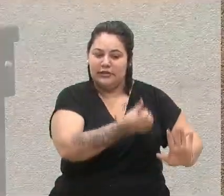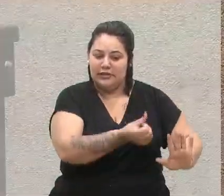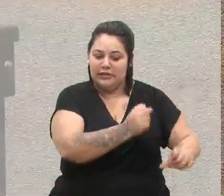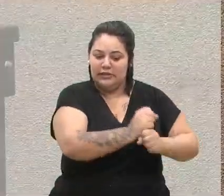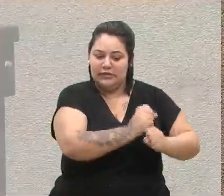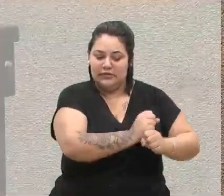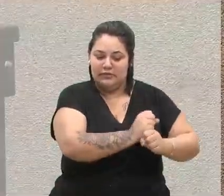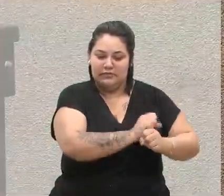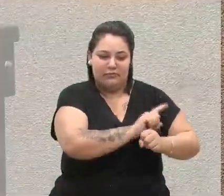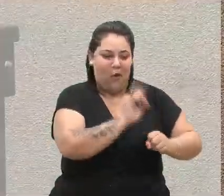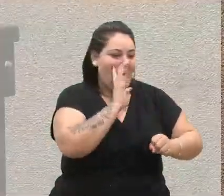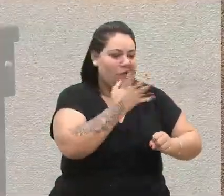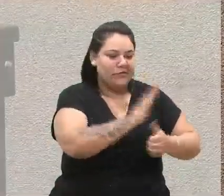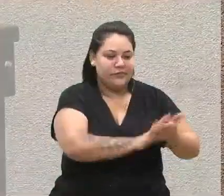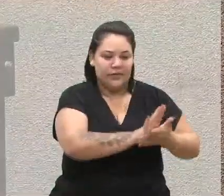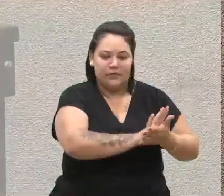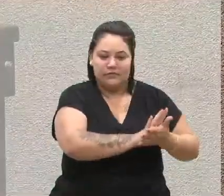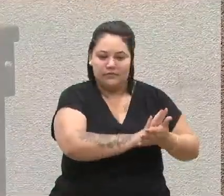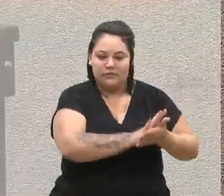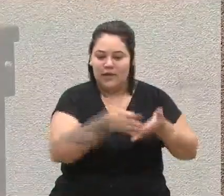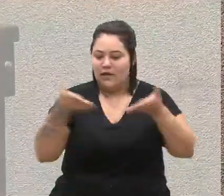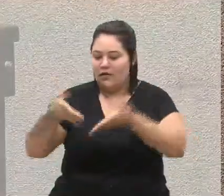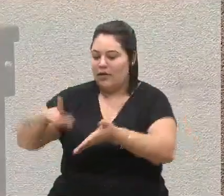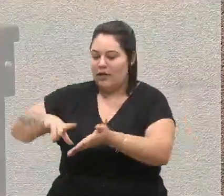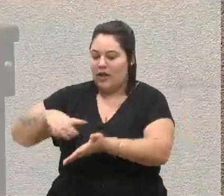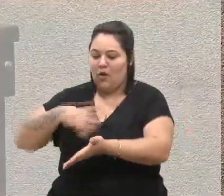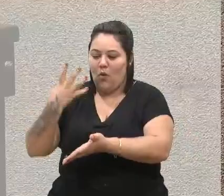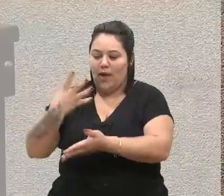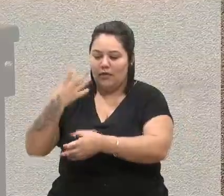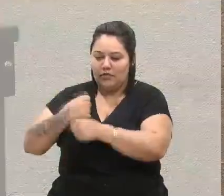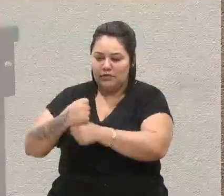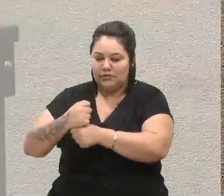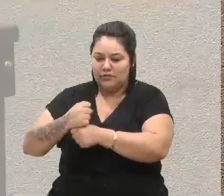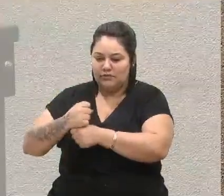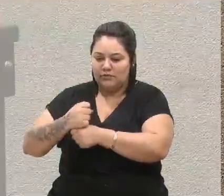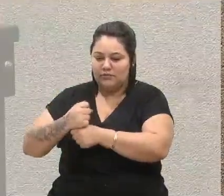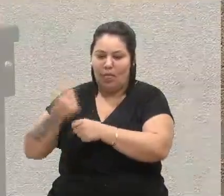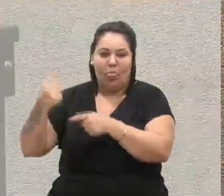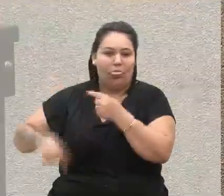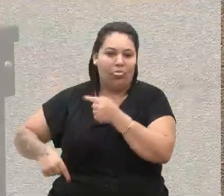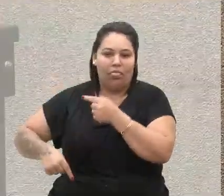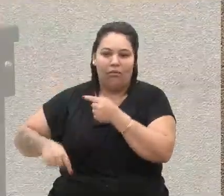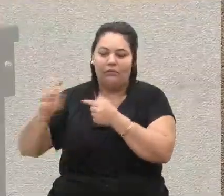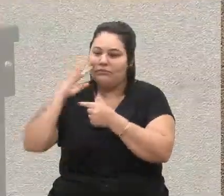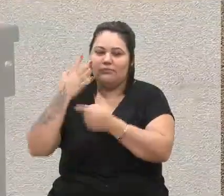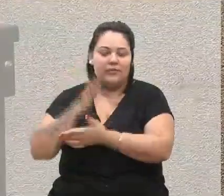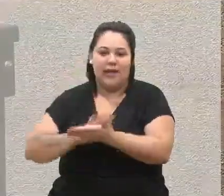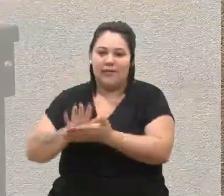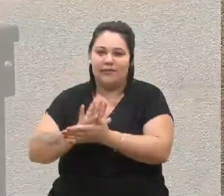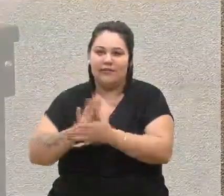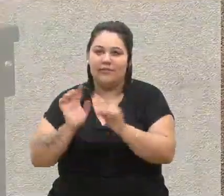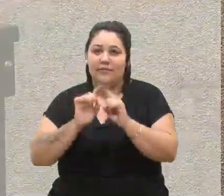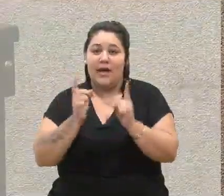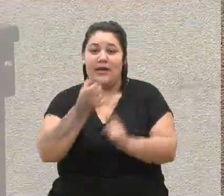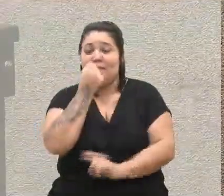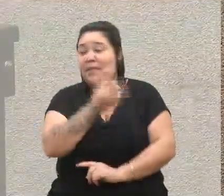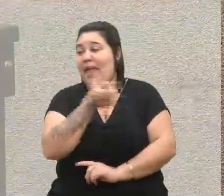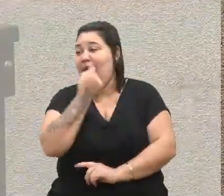educação. Agora tem mais 4 e continua não resolvendo. E o mais engraçado é que a culpa é do